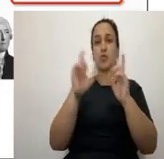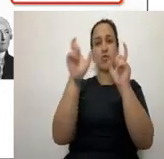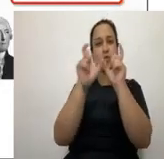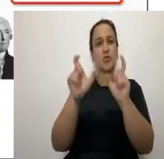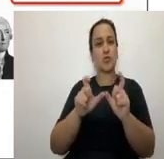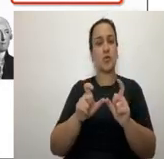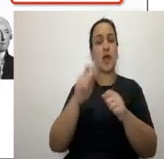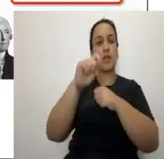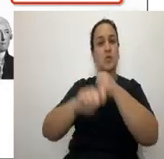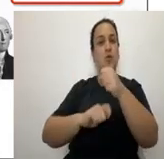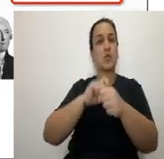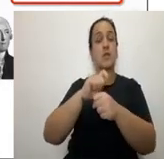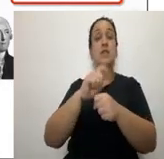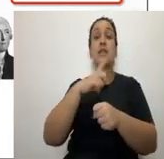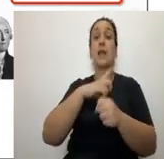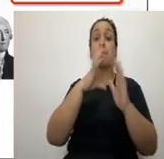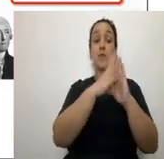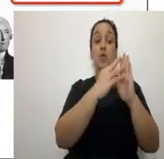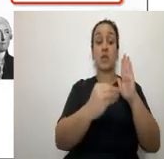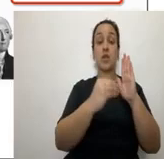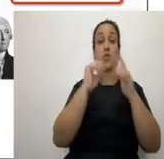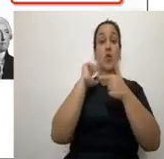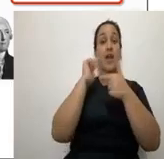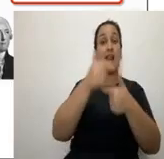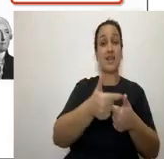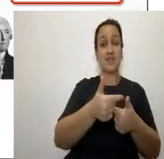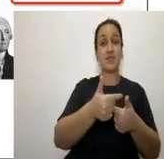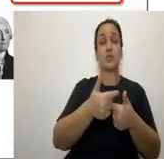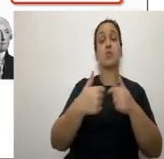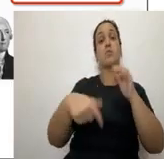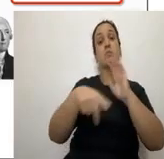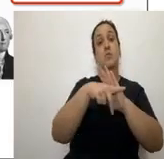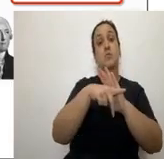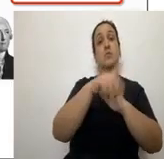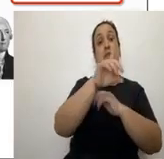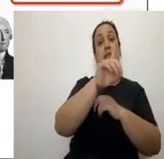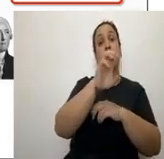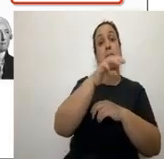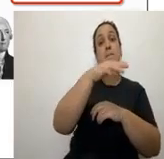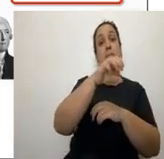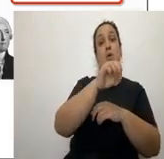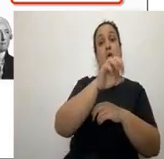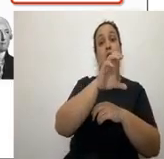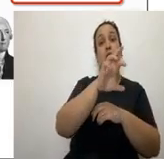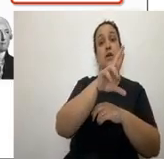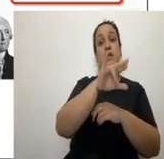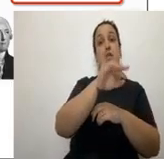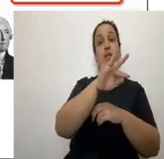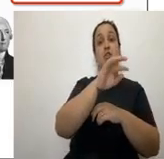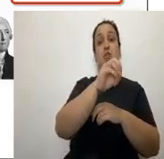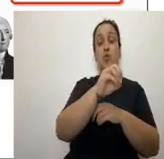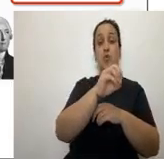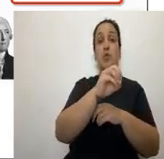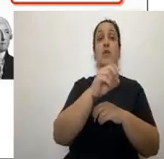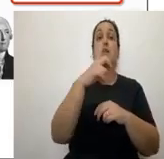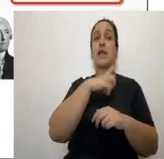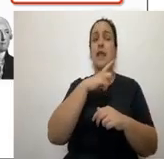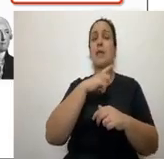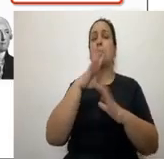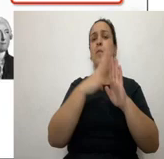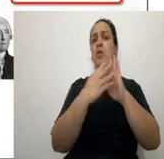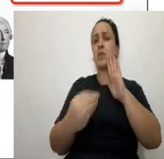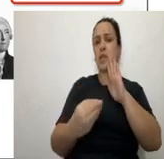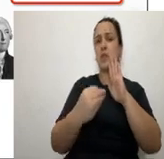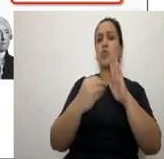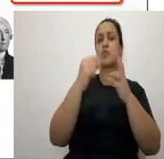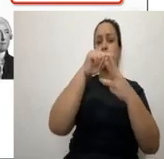o módulo, então, da estrutura atômica. A gente viu desde os modelos clássicos lá de Leucipo e Demócrito. Surge, então, o modelo